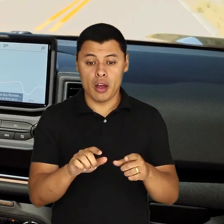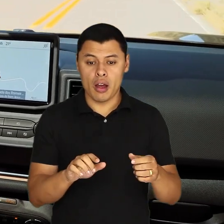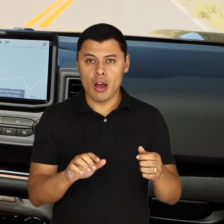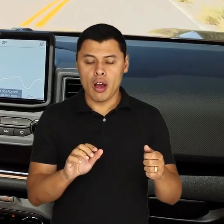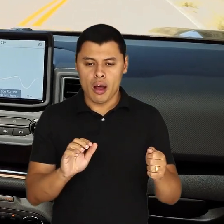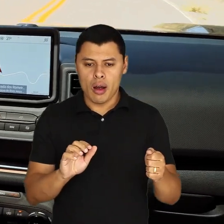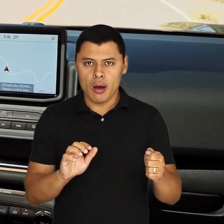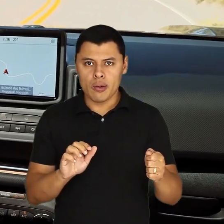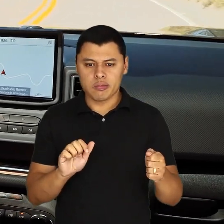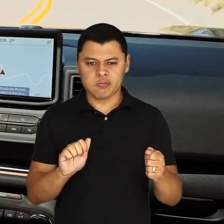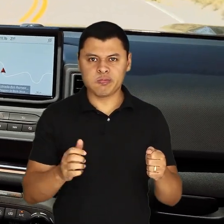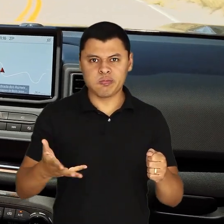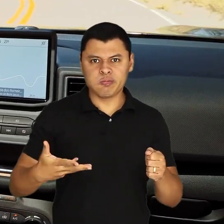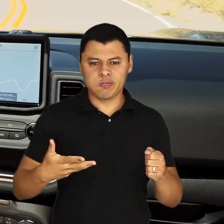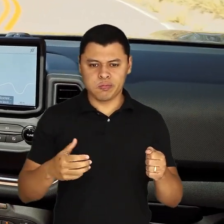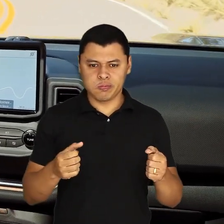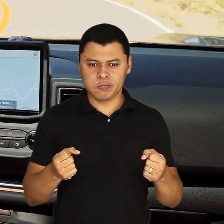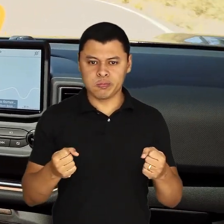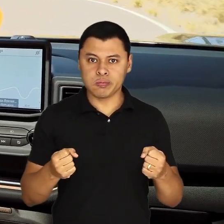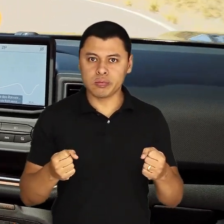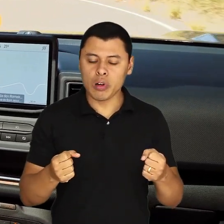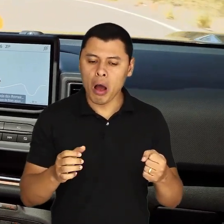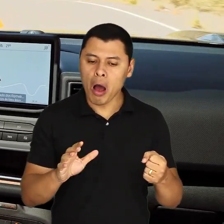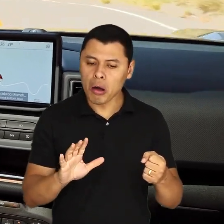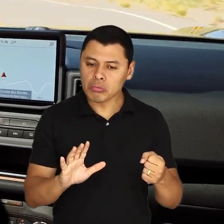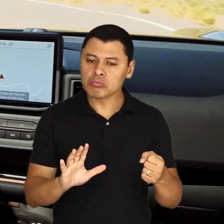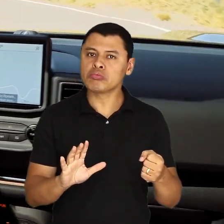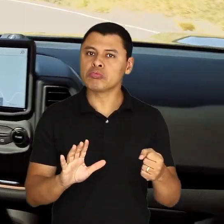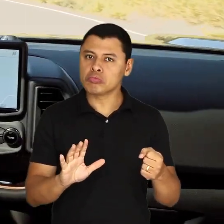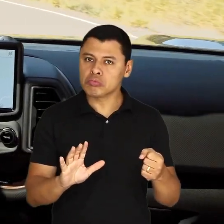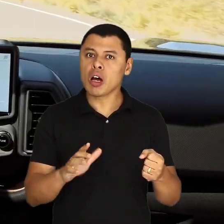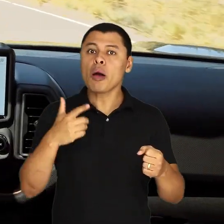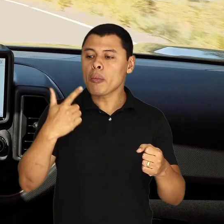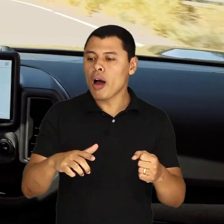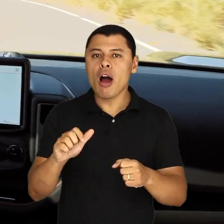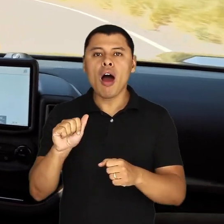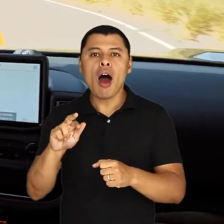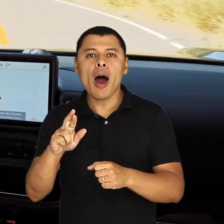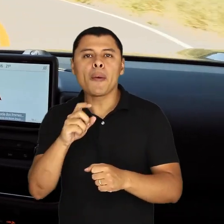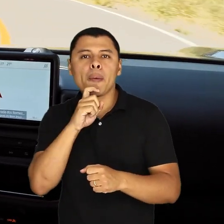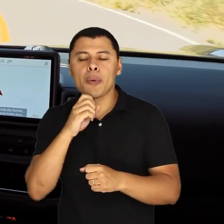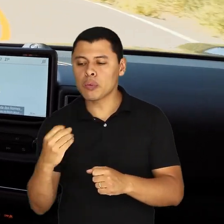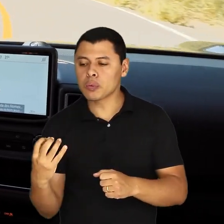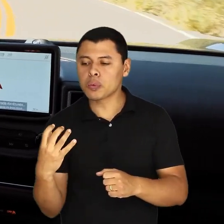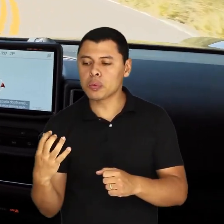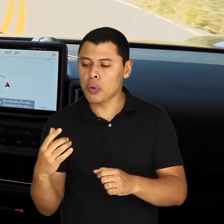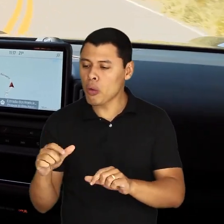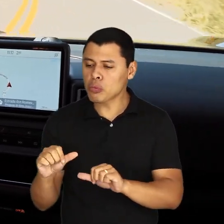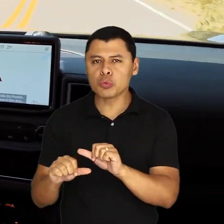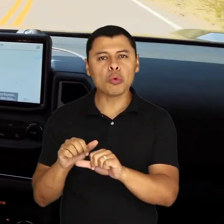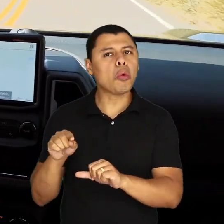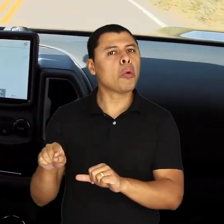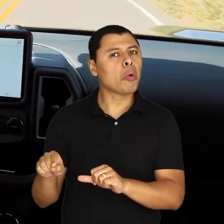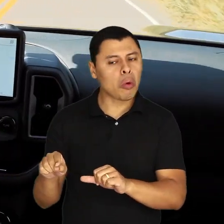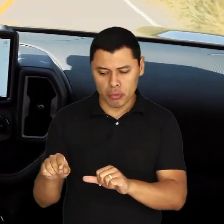uma resposta um pouco mais amortecida, né? Tudo isso já é bem conhecido, né? Até a rotina do ar-condicionado também já mudou. Mas o que